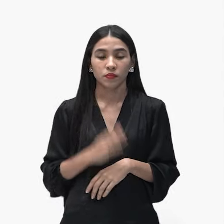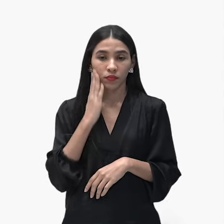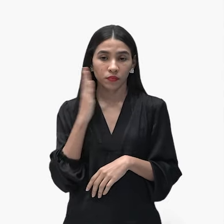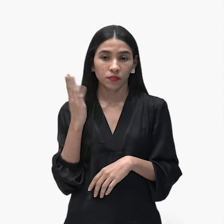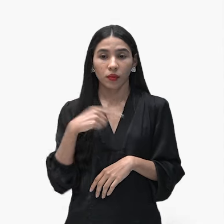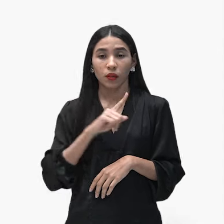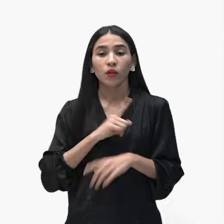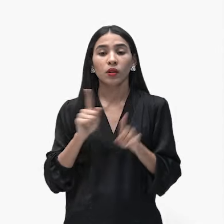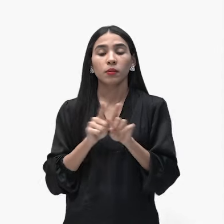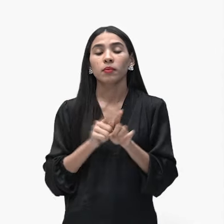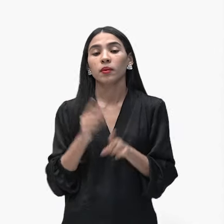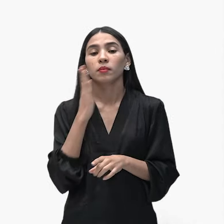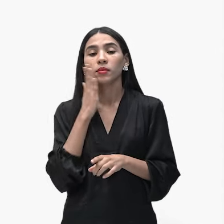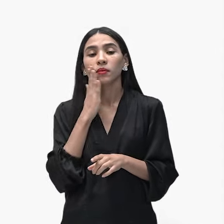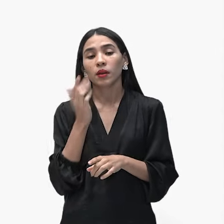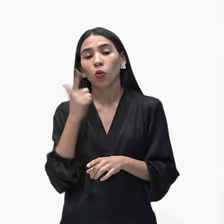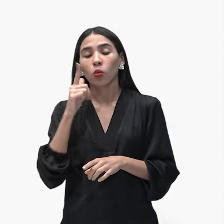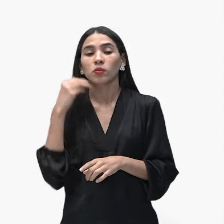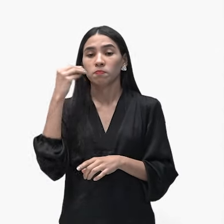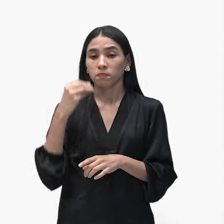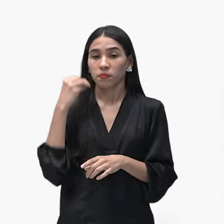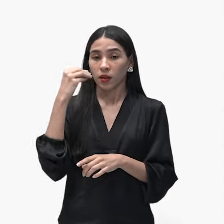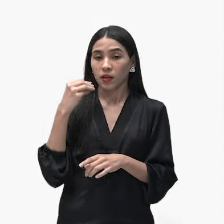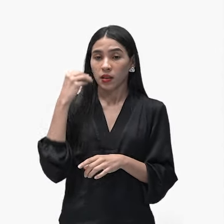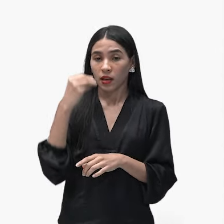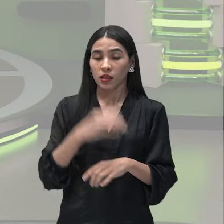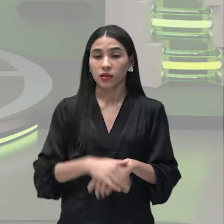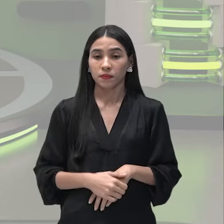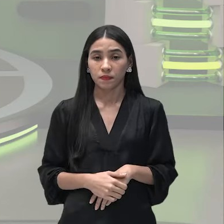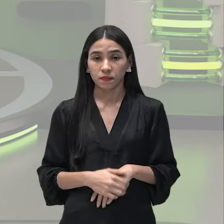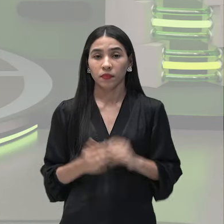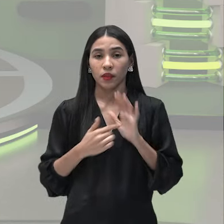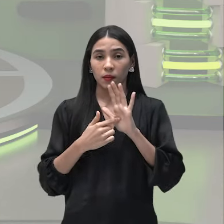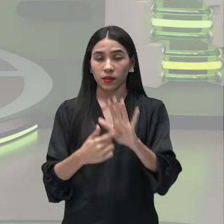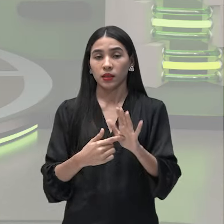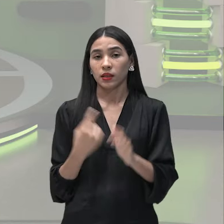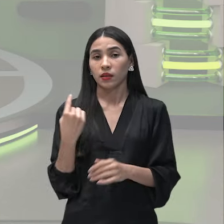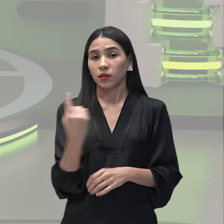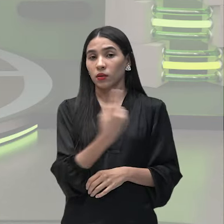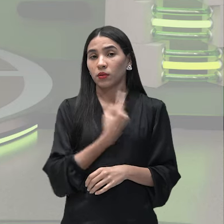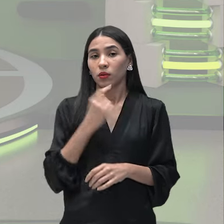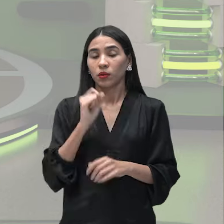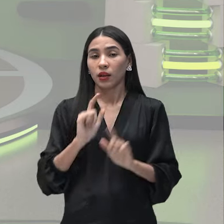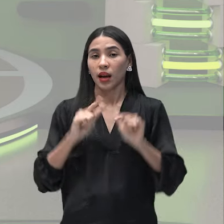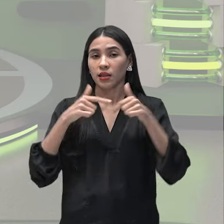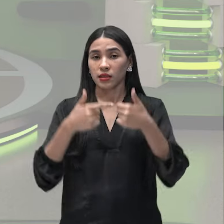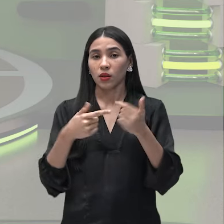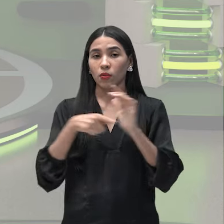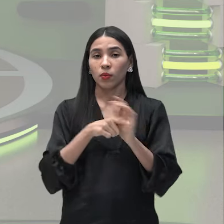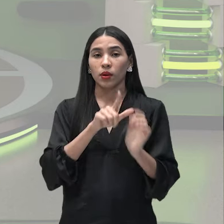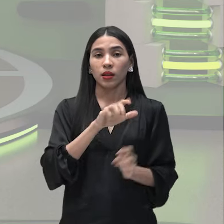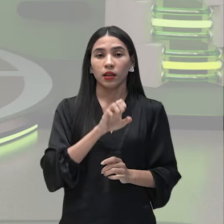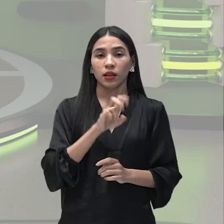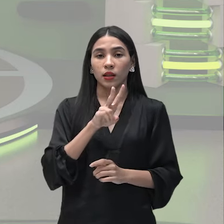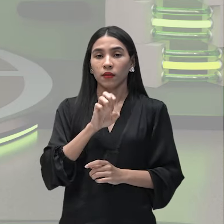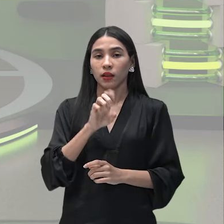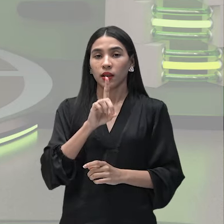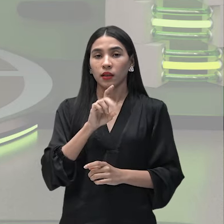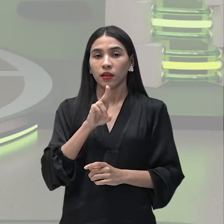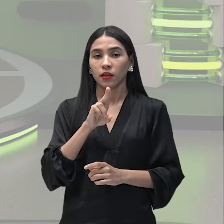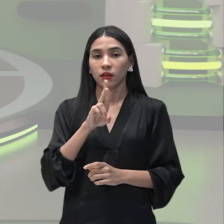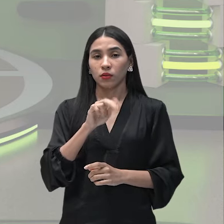a gente vai observar também uma experiência, um experimento que mostra para a gente a ação dessas leveduras, né? Como é que